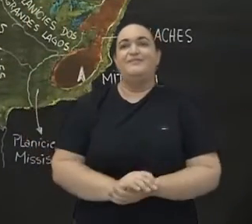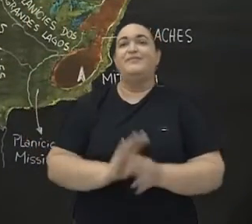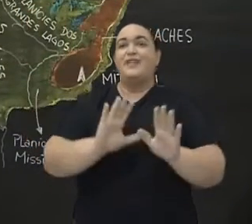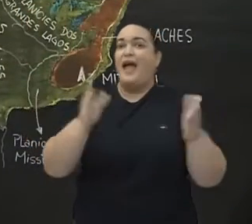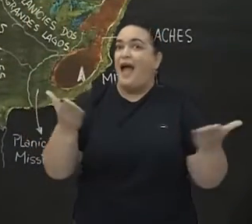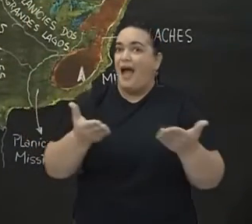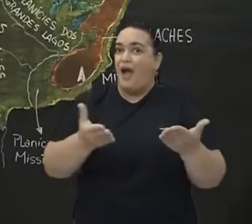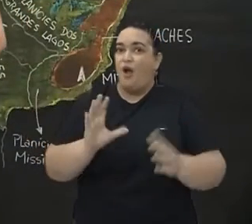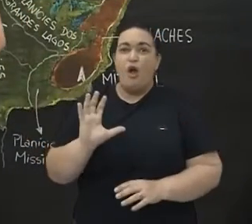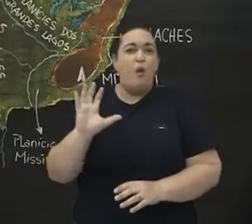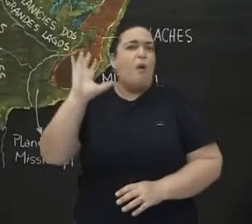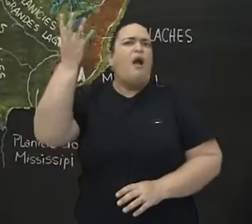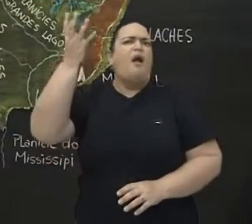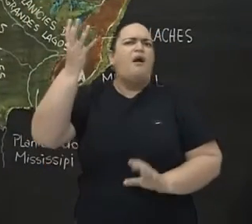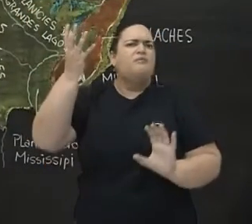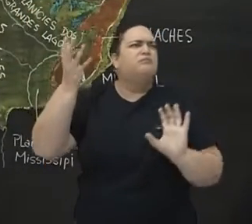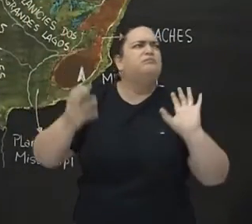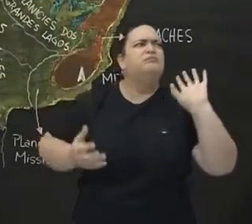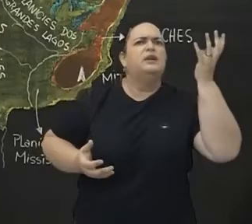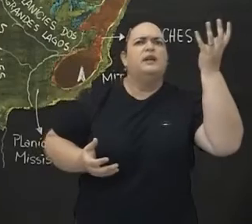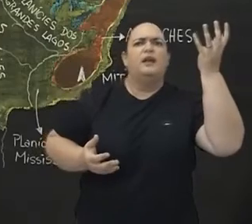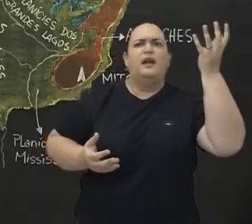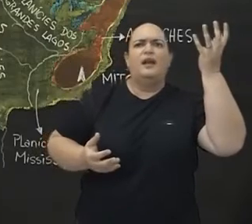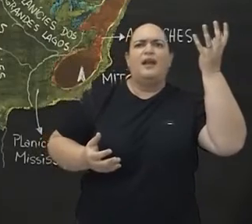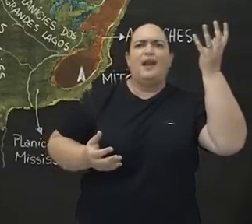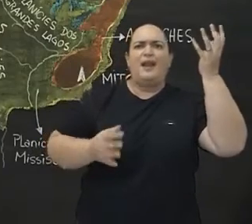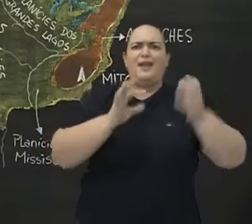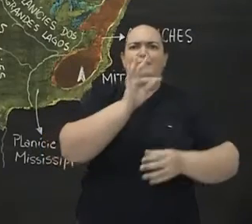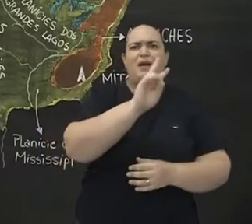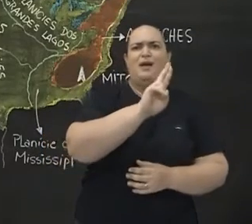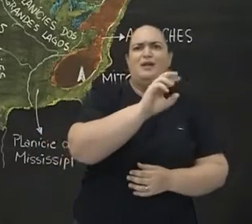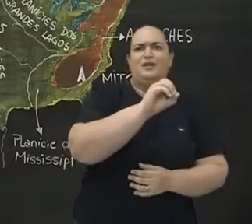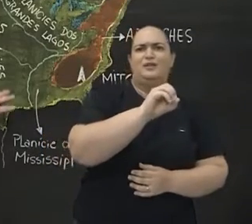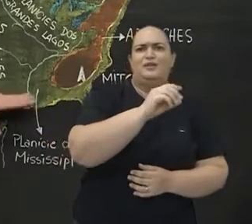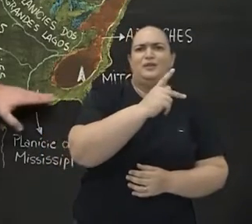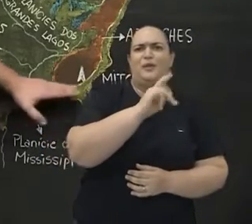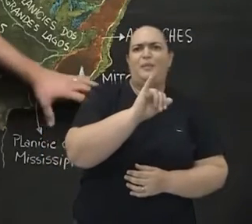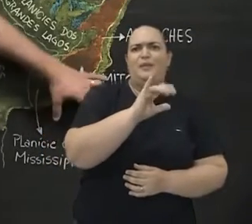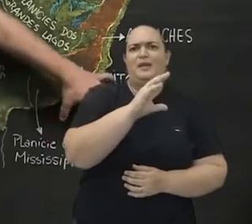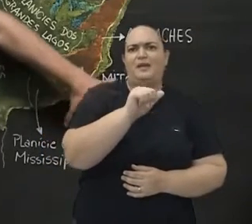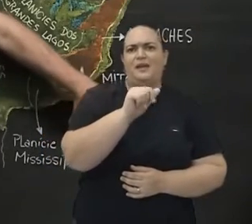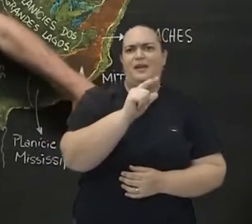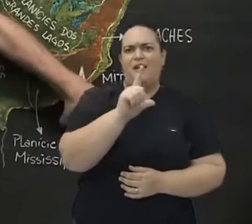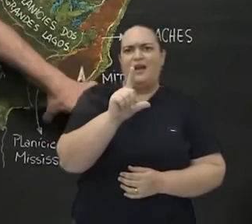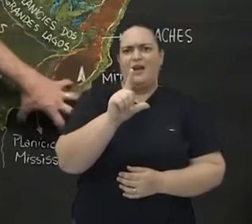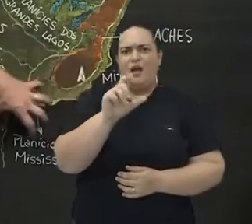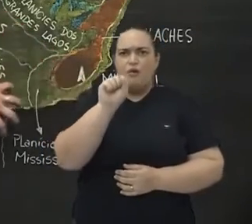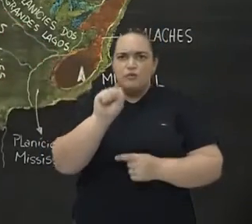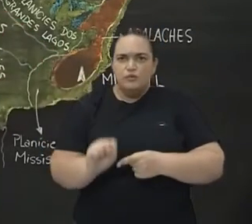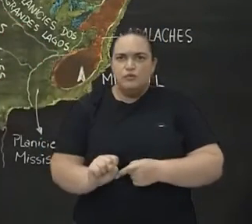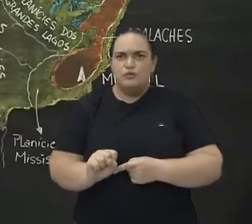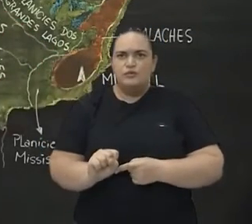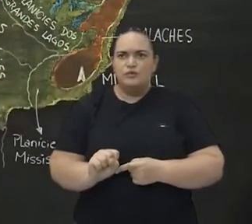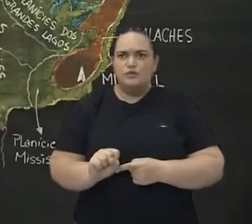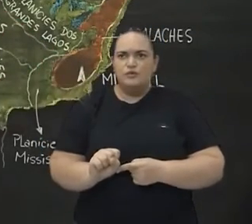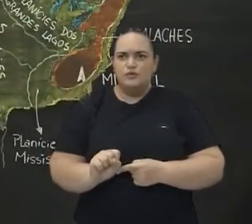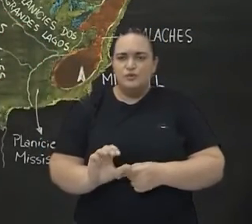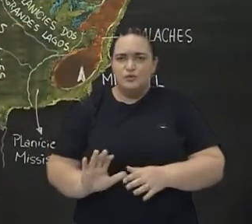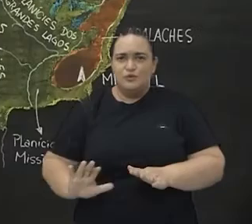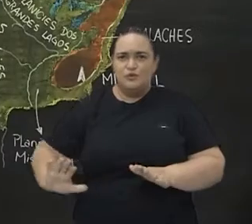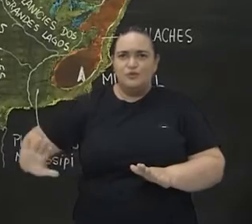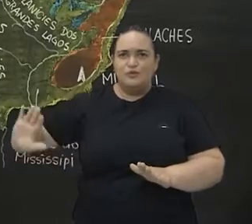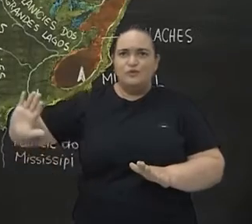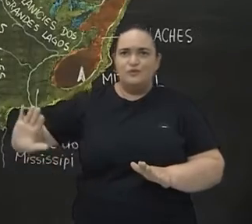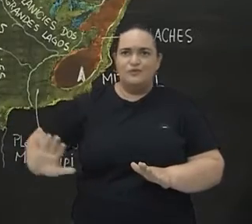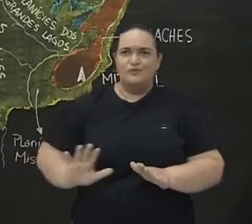região. Ele começa desde clima tropical no sul, na região aqui do Texas, na região da Flórida, nos Estados